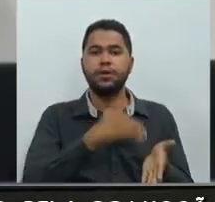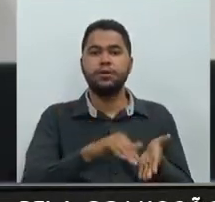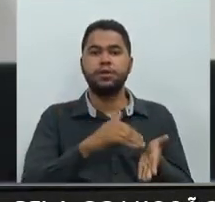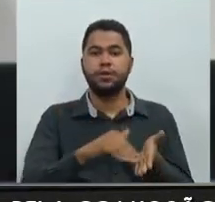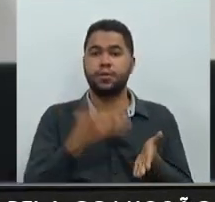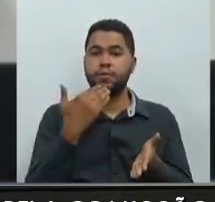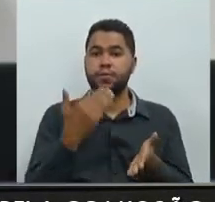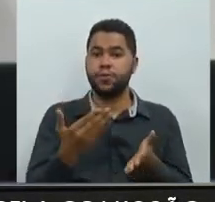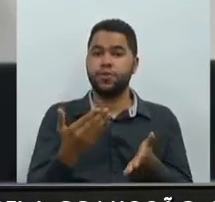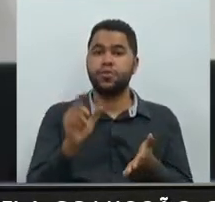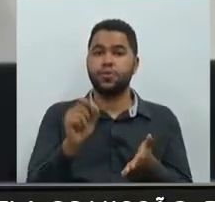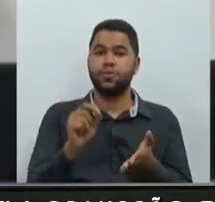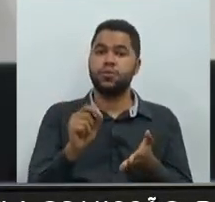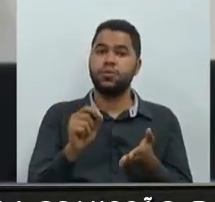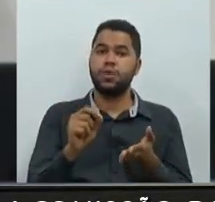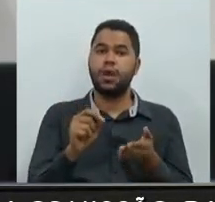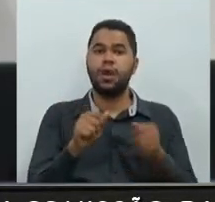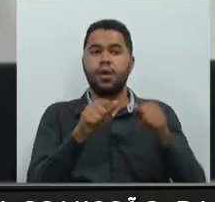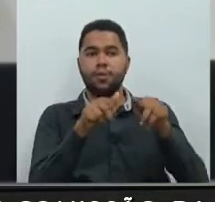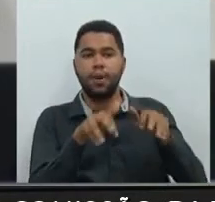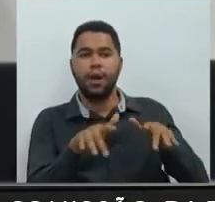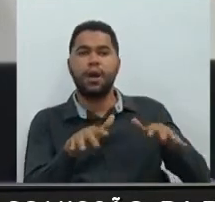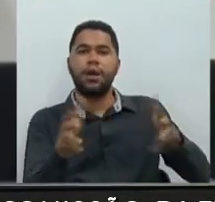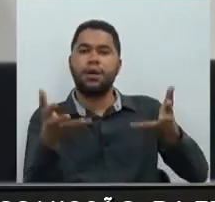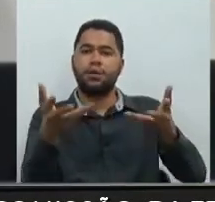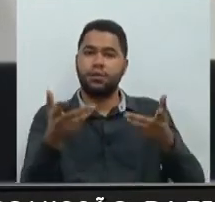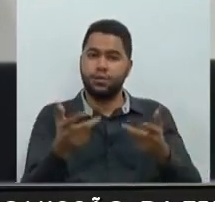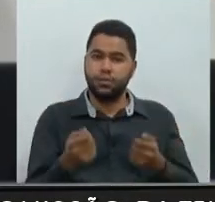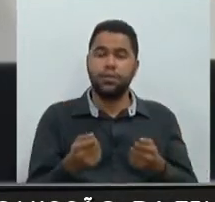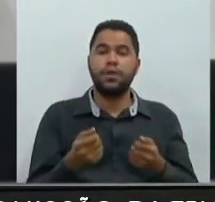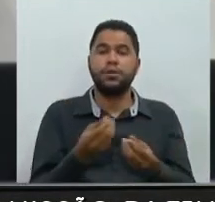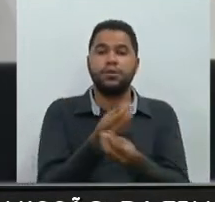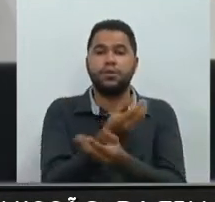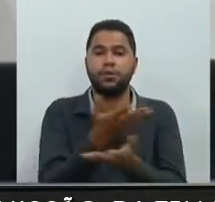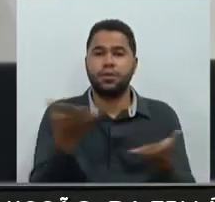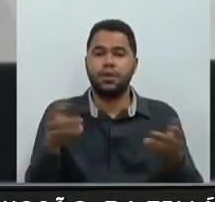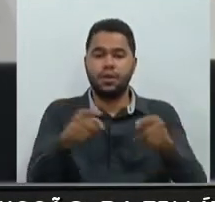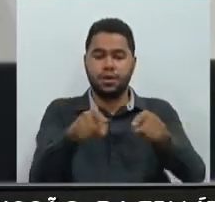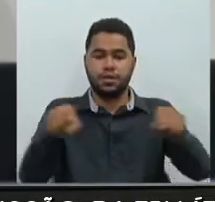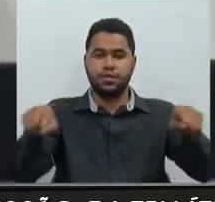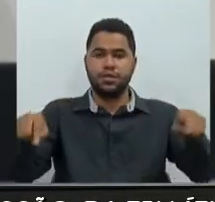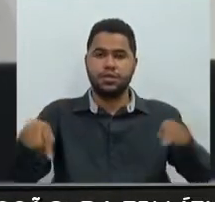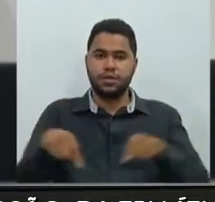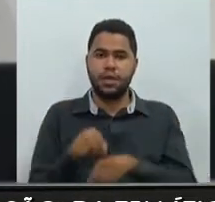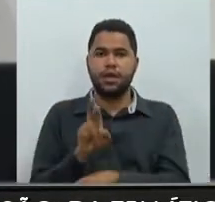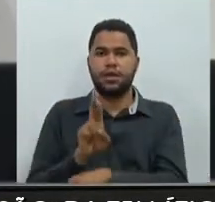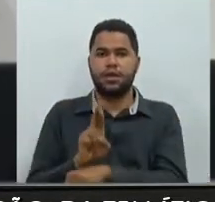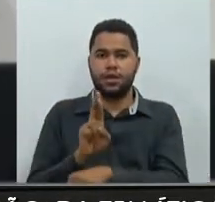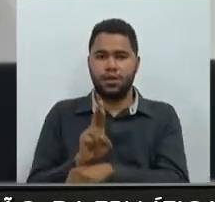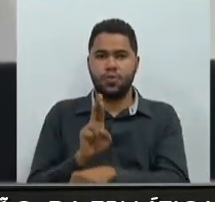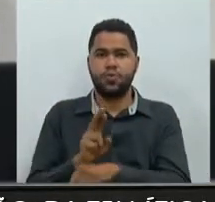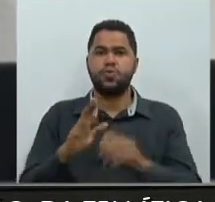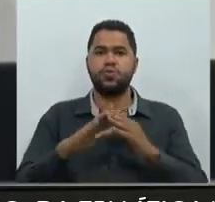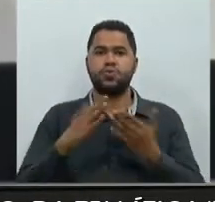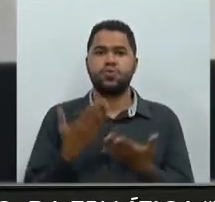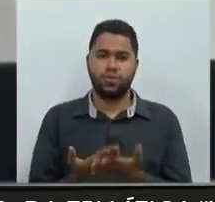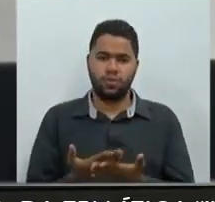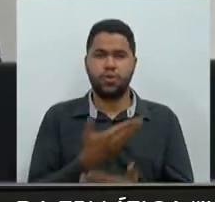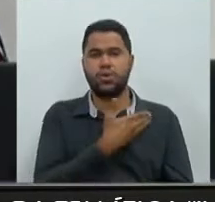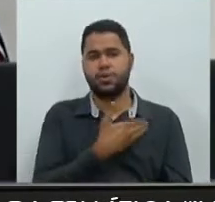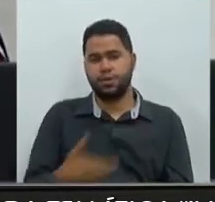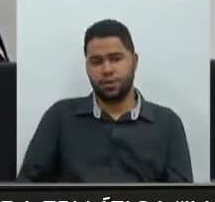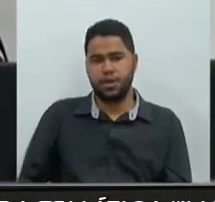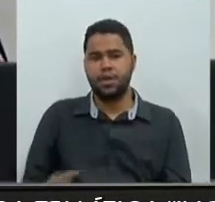pedido de providências para expandir o atendimento oferecido pelas salas de recursos nas escolas estaduais, temática